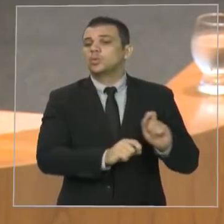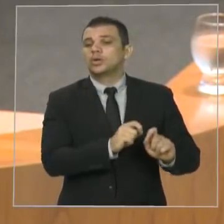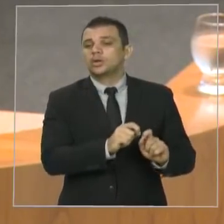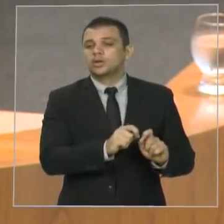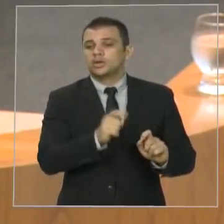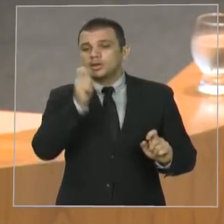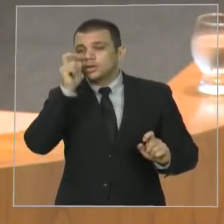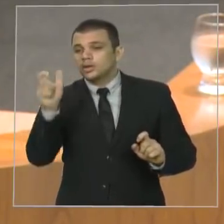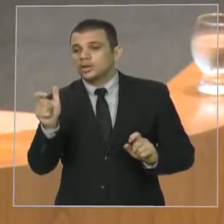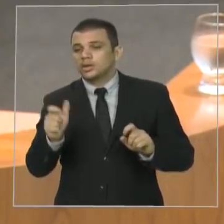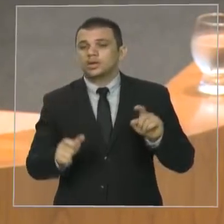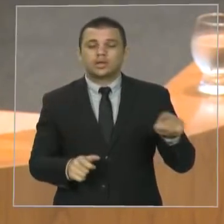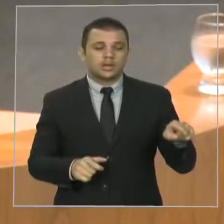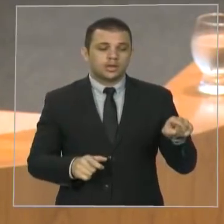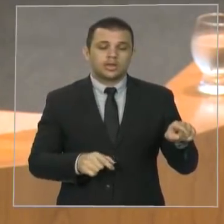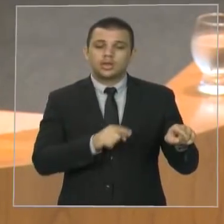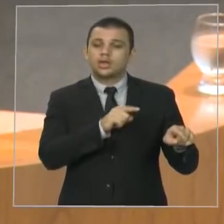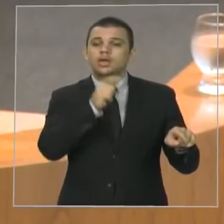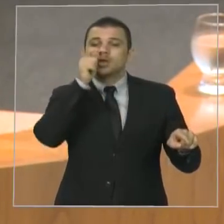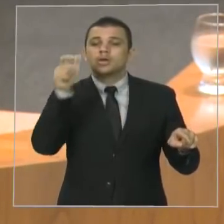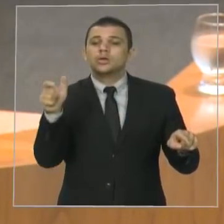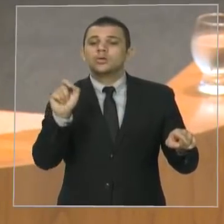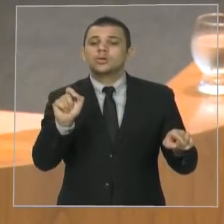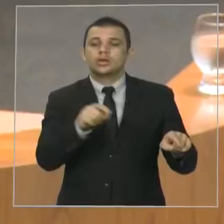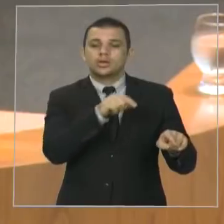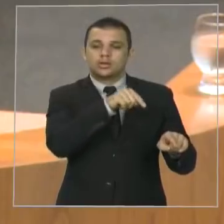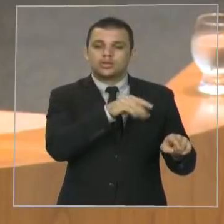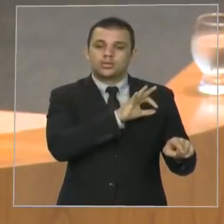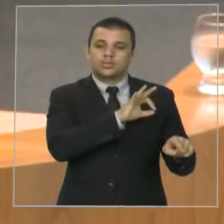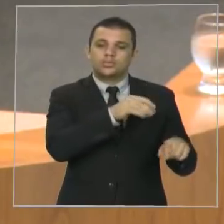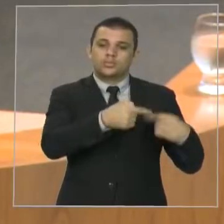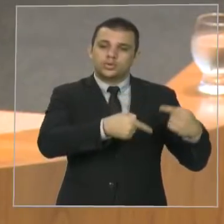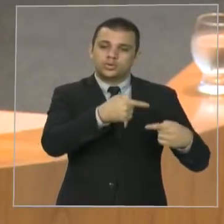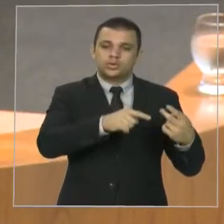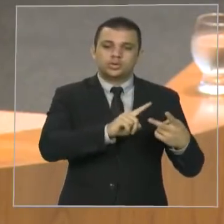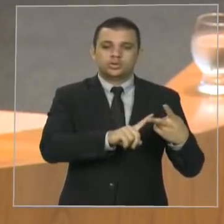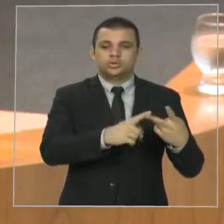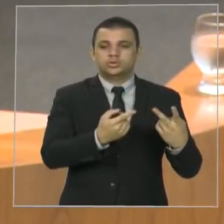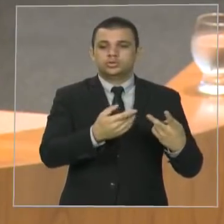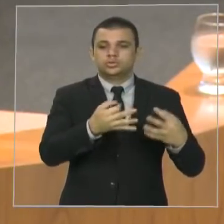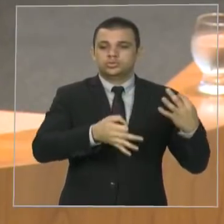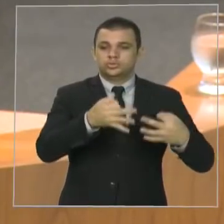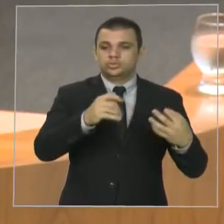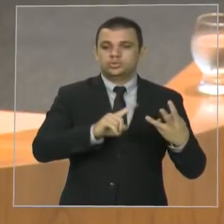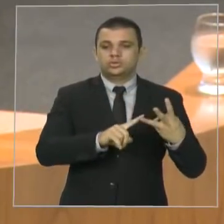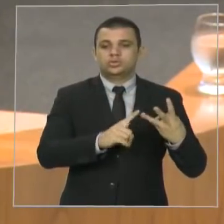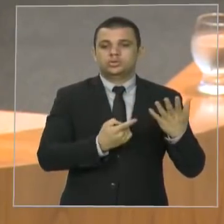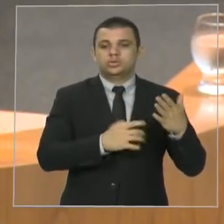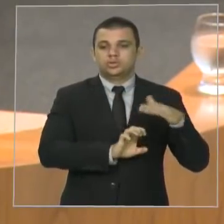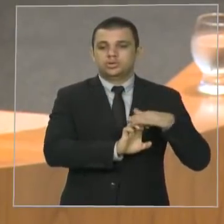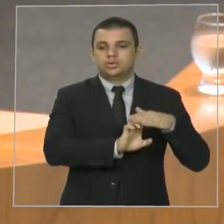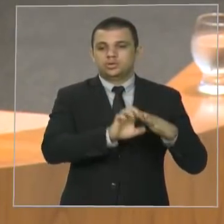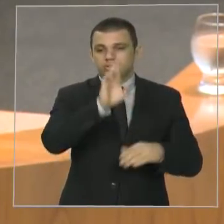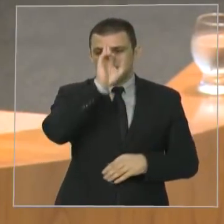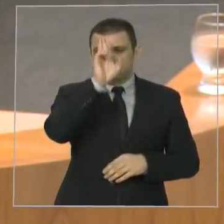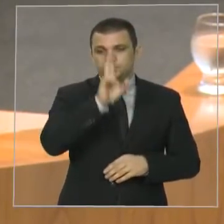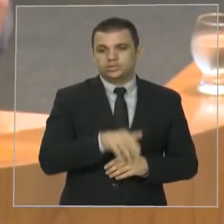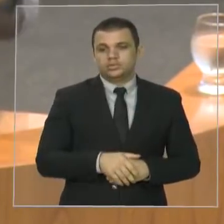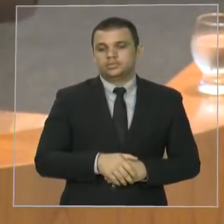as escolas de samba, a classe política e corrompendo a polícia. Assim, o jogo de bicho era visto,